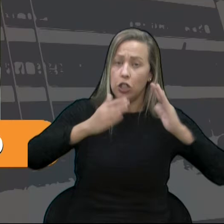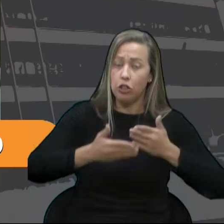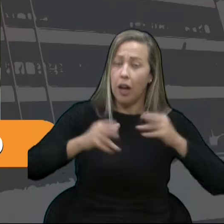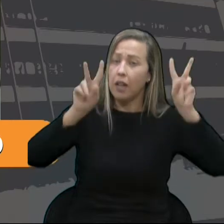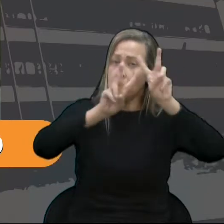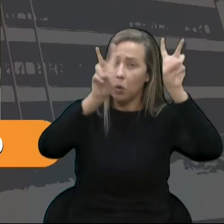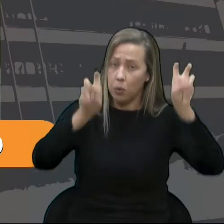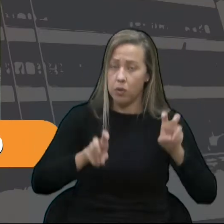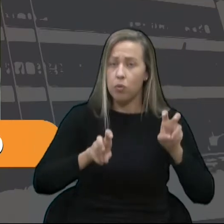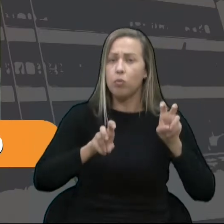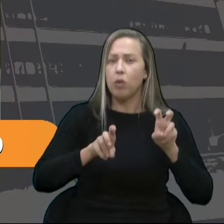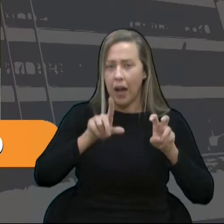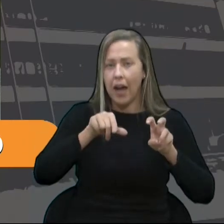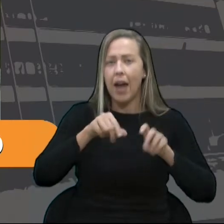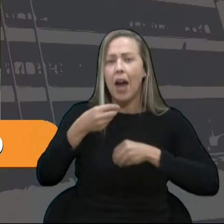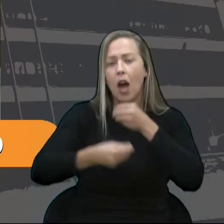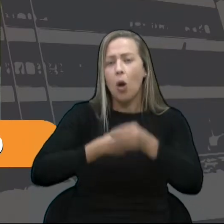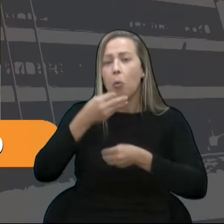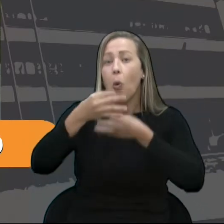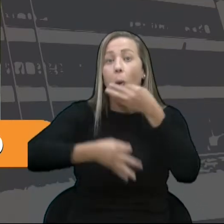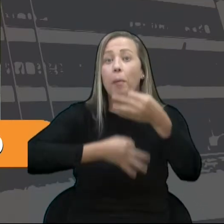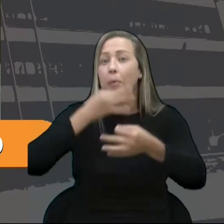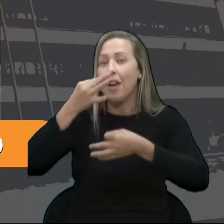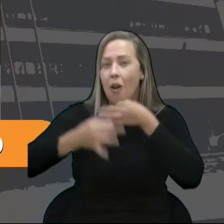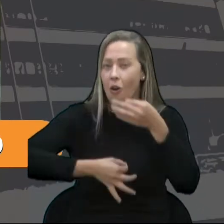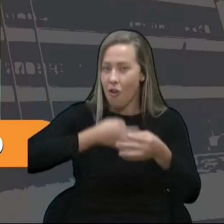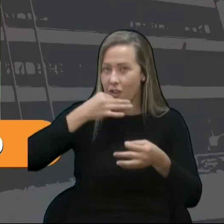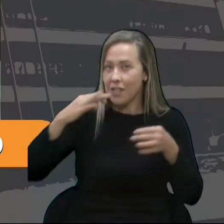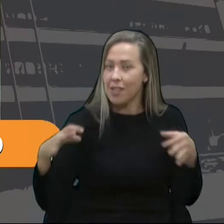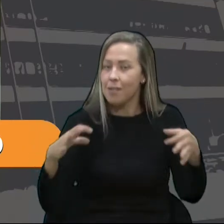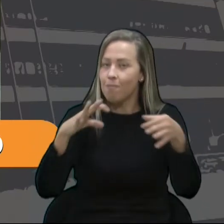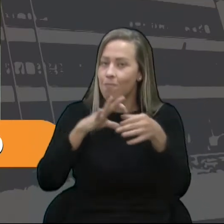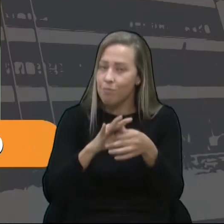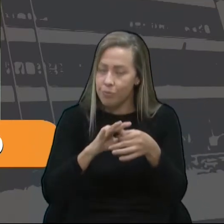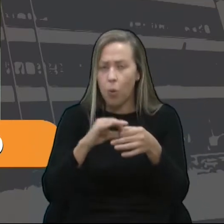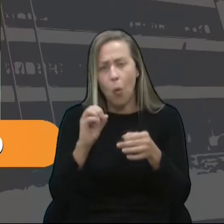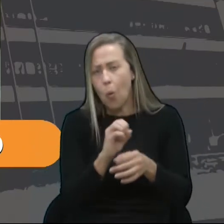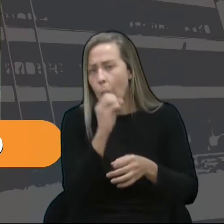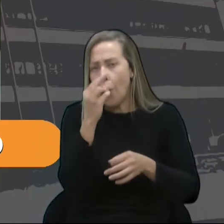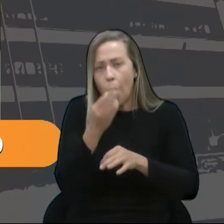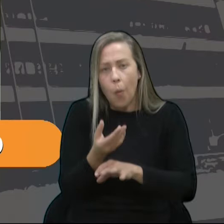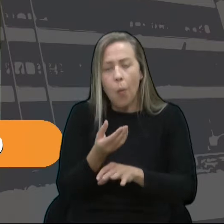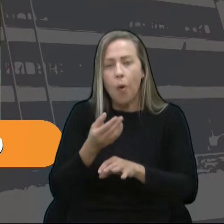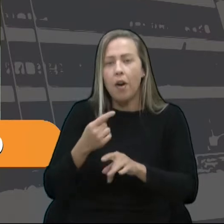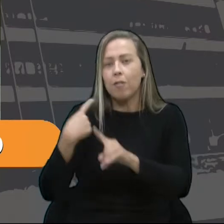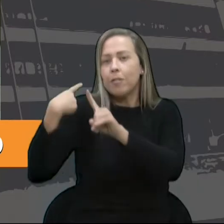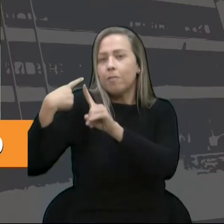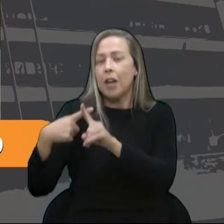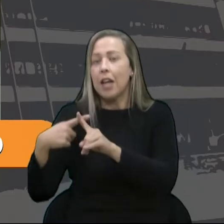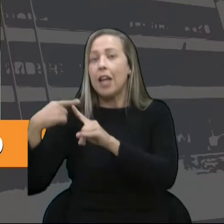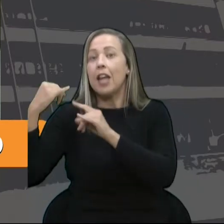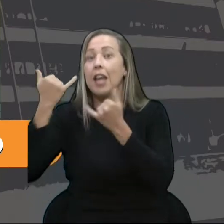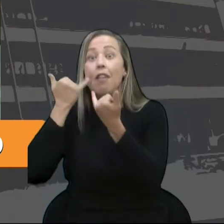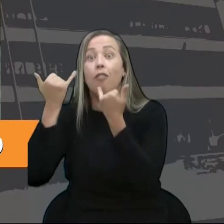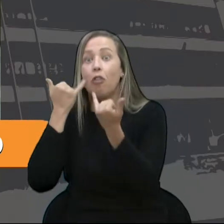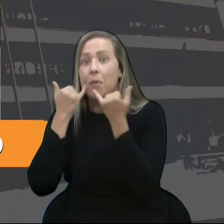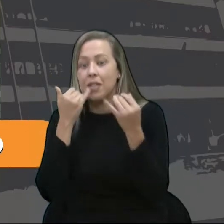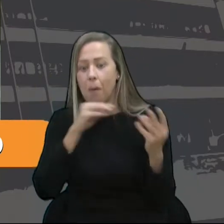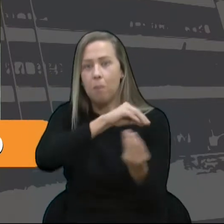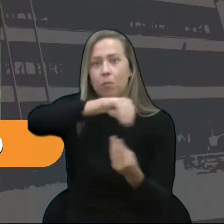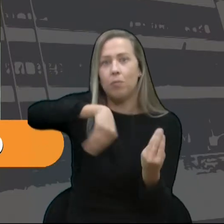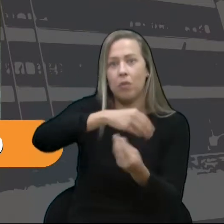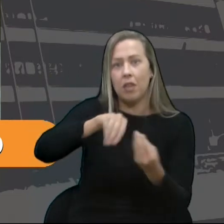é formação de opinião versus o que a gente poderia comparar com informação, então